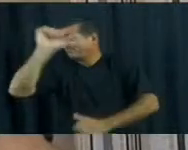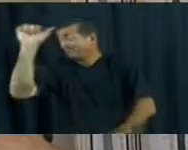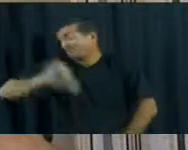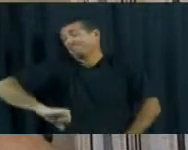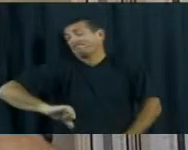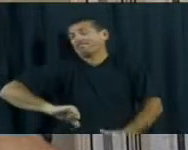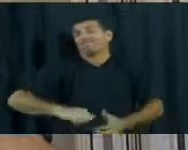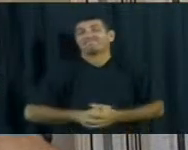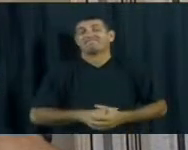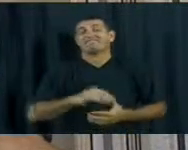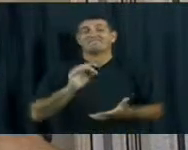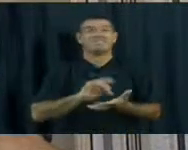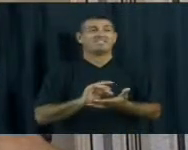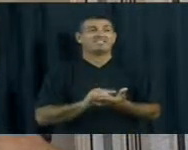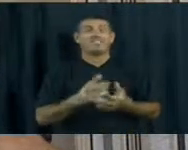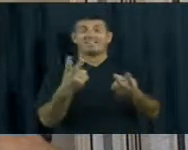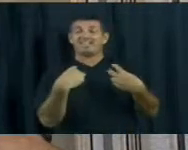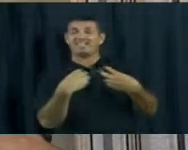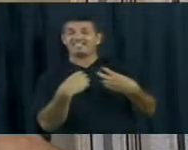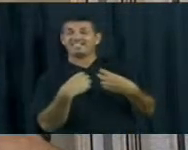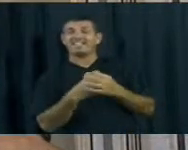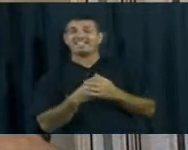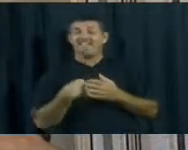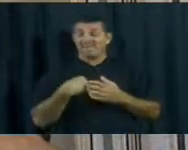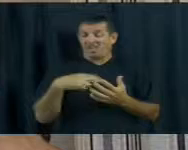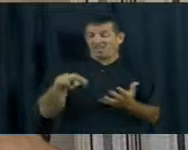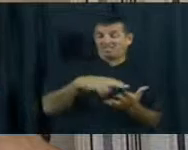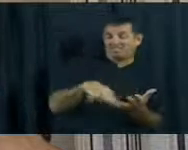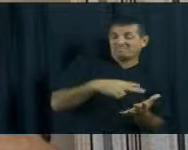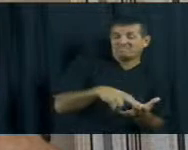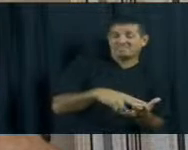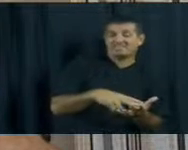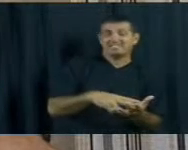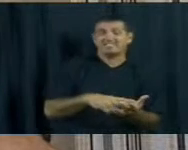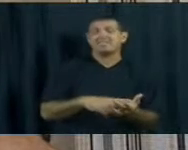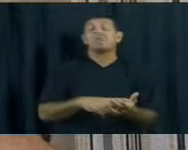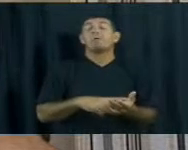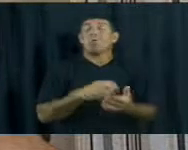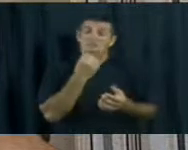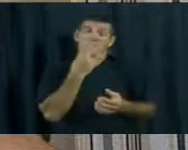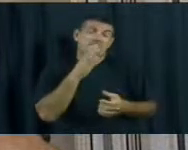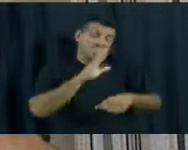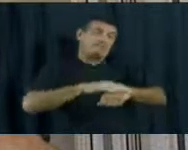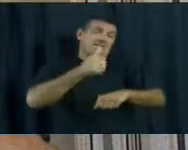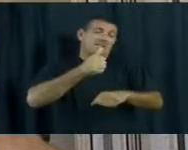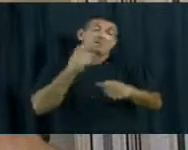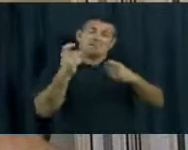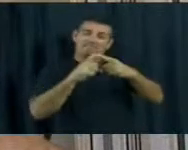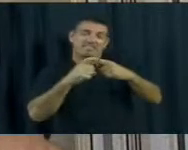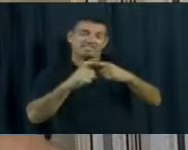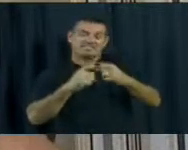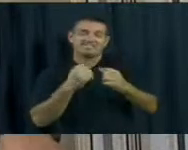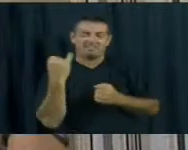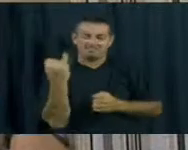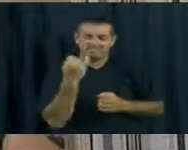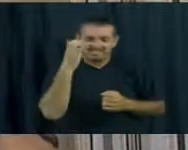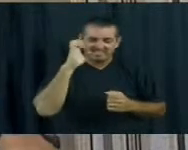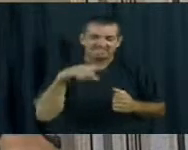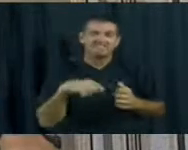um fracasso. Já viraram pra mim que eu, como sambista e dançarino, é melhor continuar como médico, entendeu?